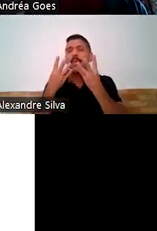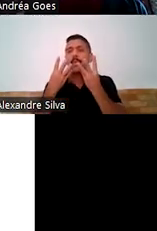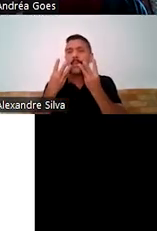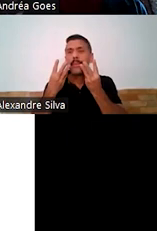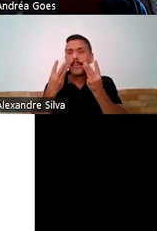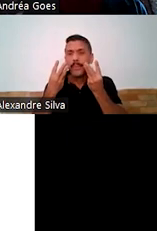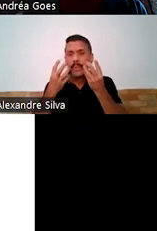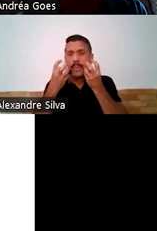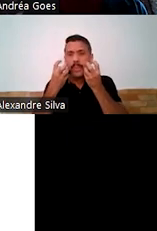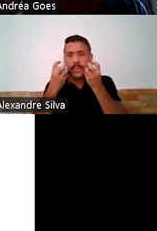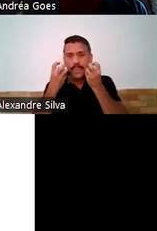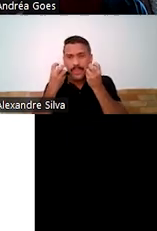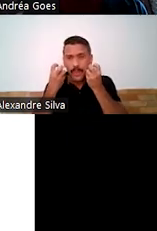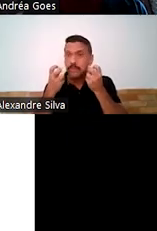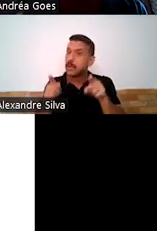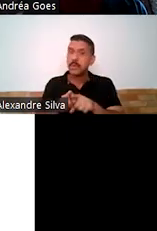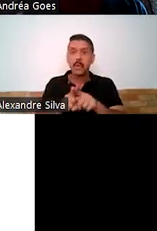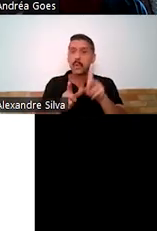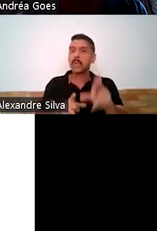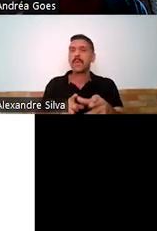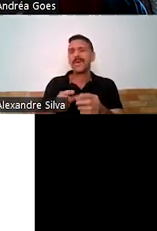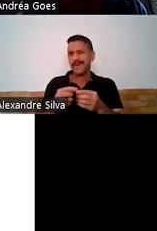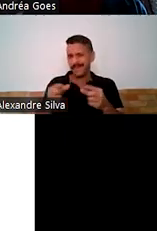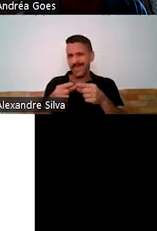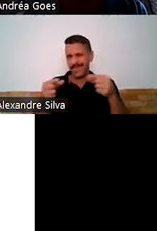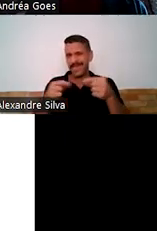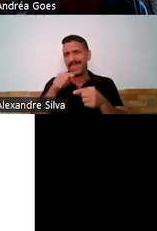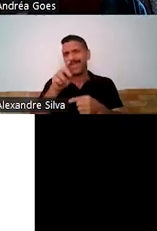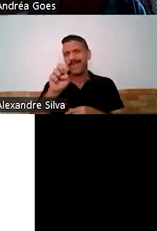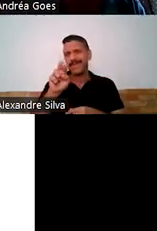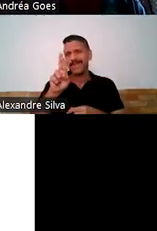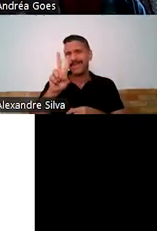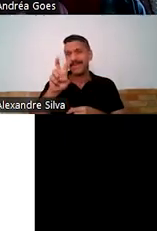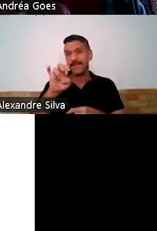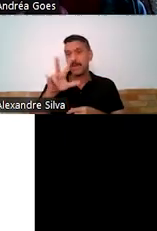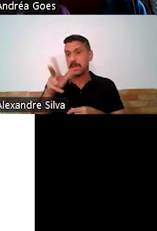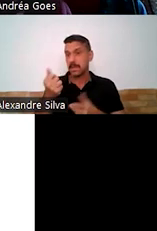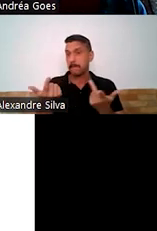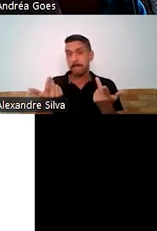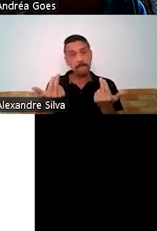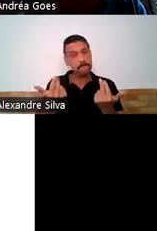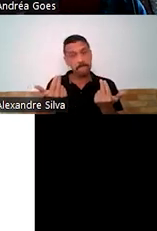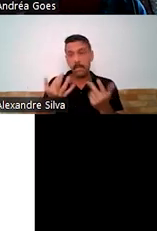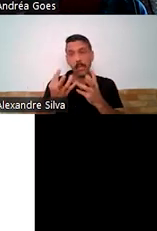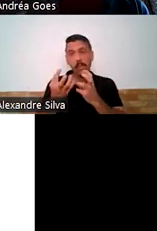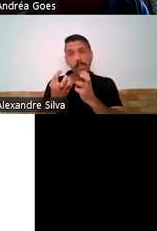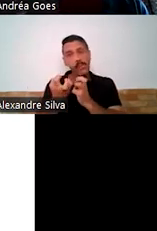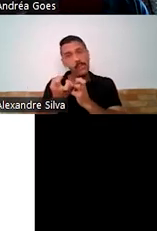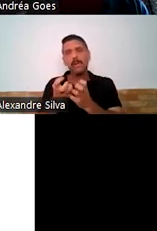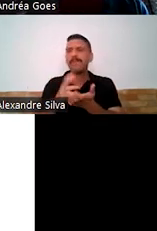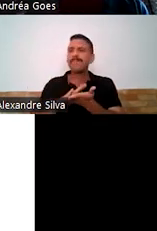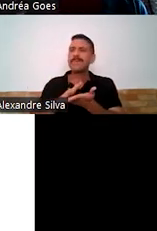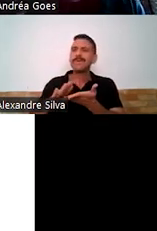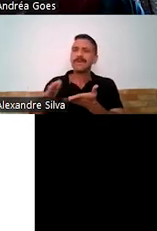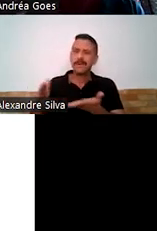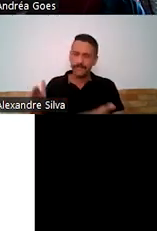gente tem essa água, essa quantidade toda de água saindo, a ervilha assume uma outra textura. É isso que a gente